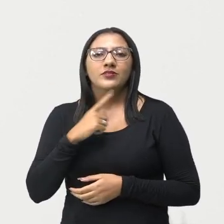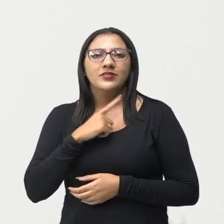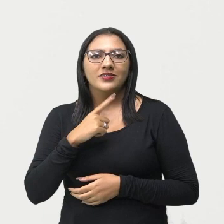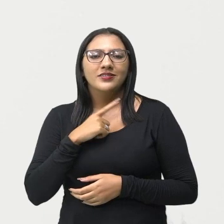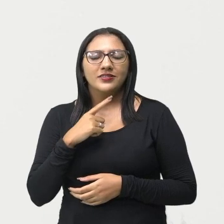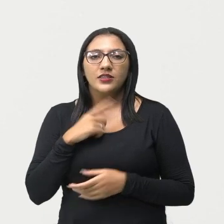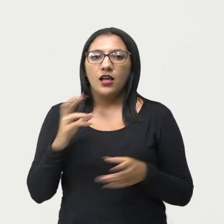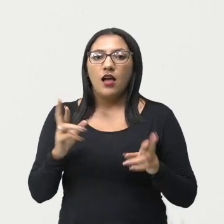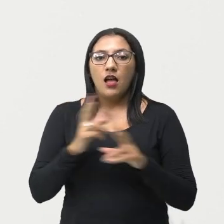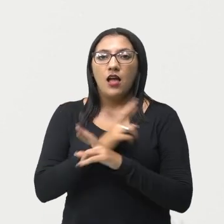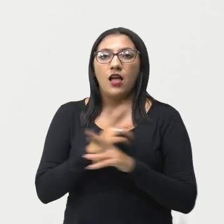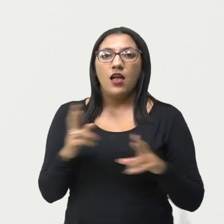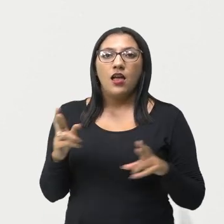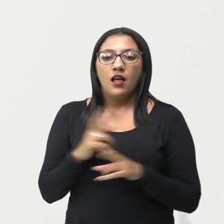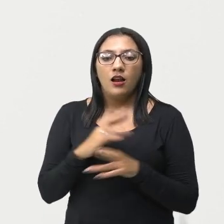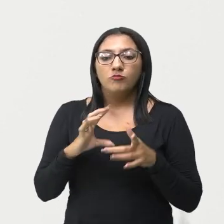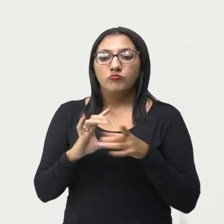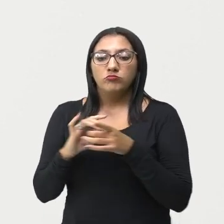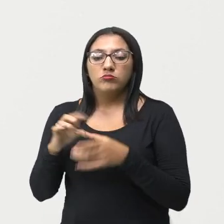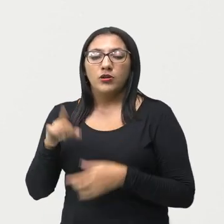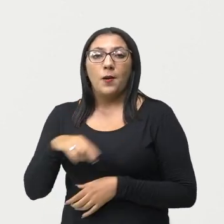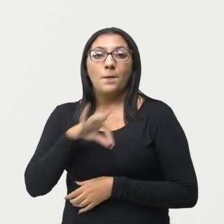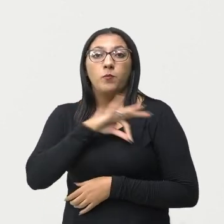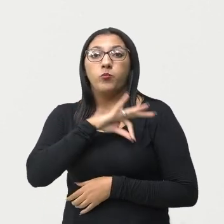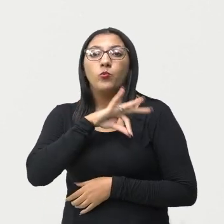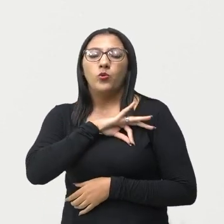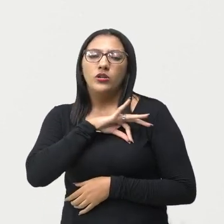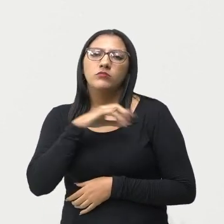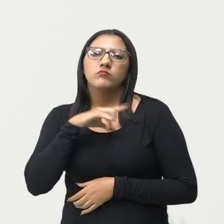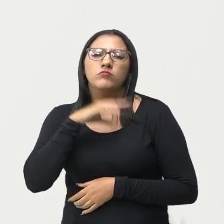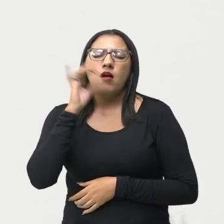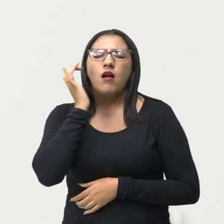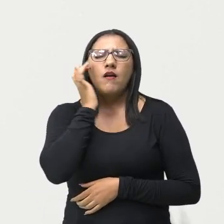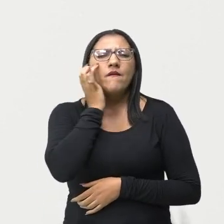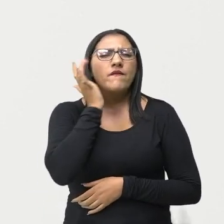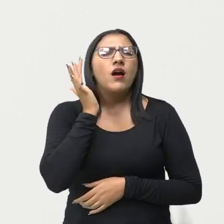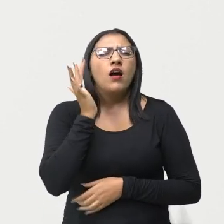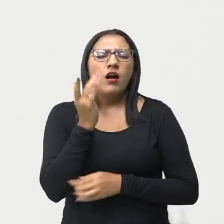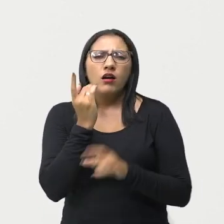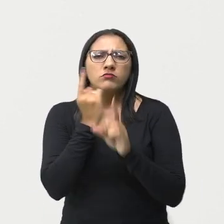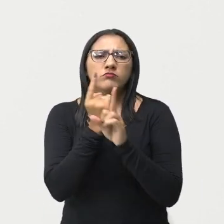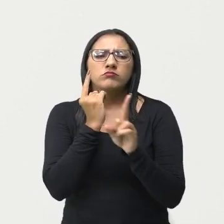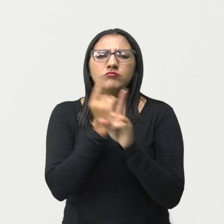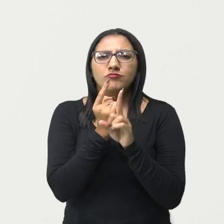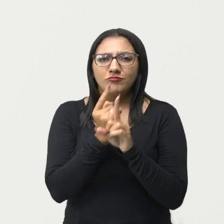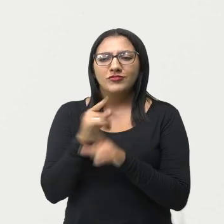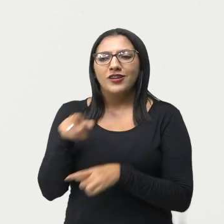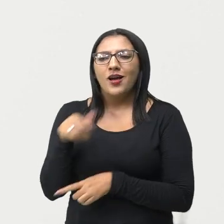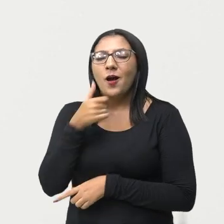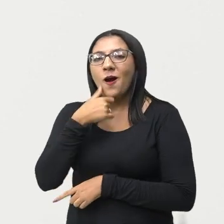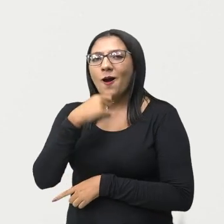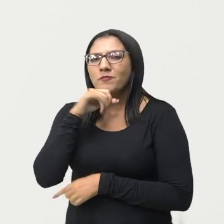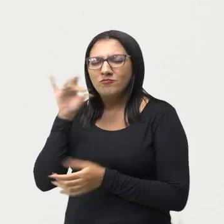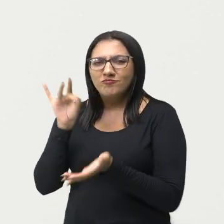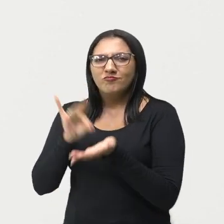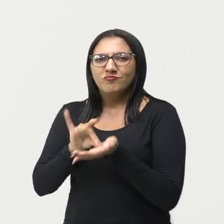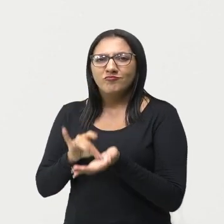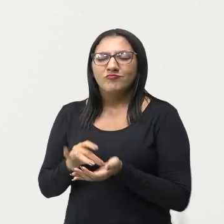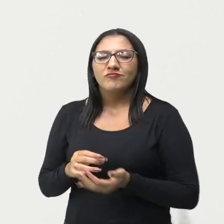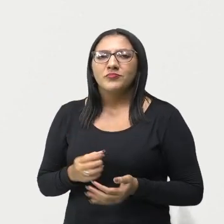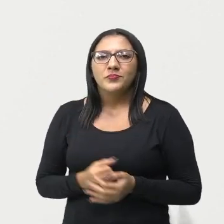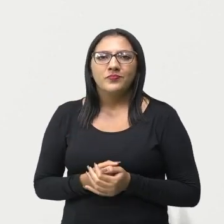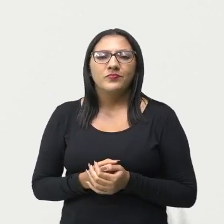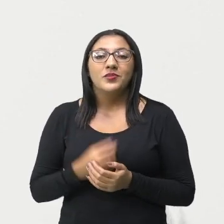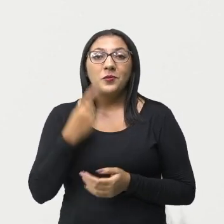do órgão público, do Ministério da Segurança Pública, facilitou a localização da mãe biológica. E percebo que tudo isso